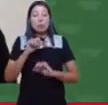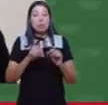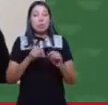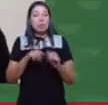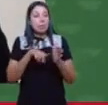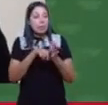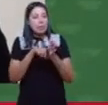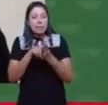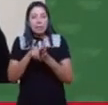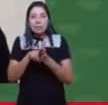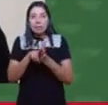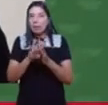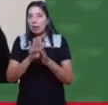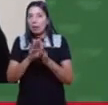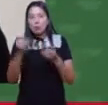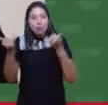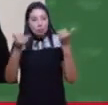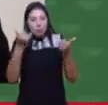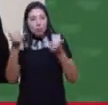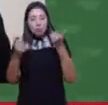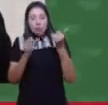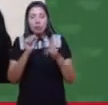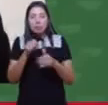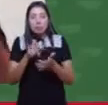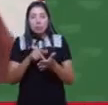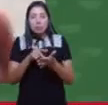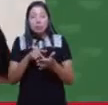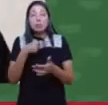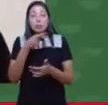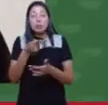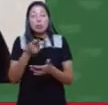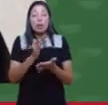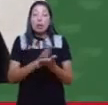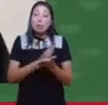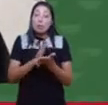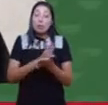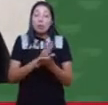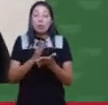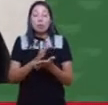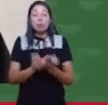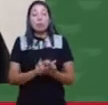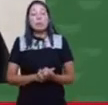análise, é uma informação. Eu falo com alguns